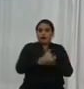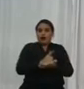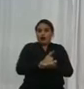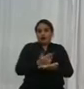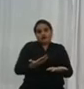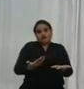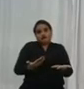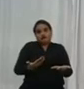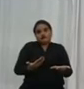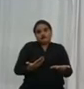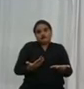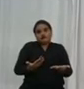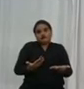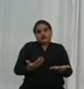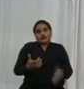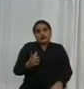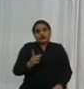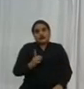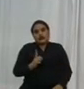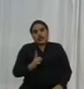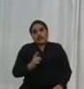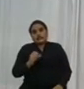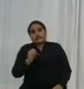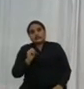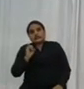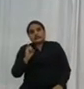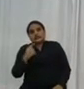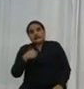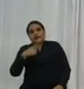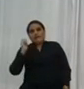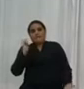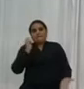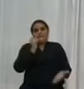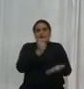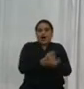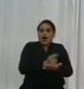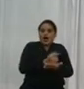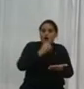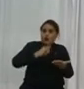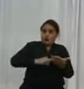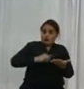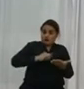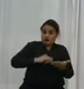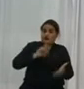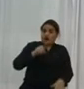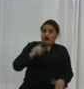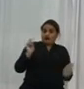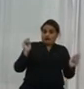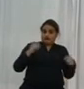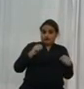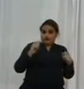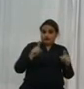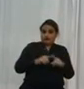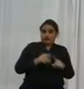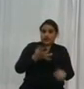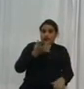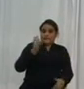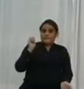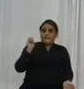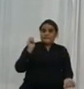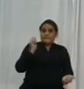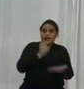seja, é condicionado com pagamento de um imposto que é devido e que o contribuinte quer pagar,